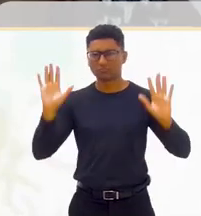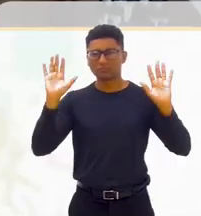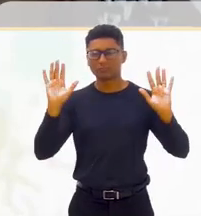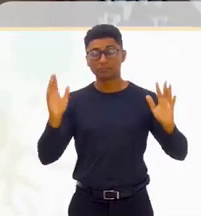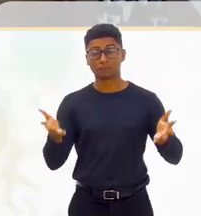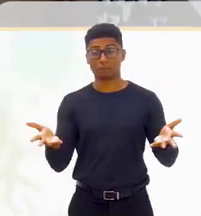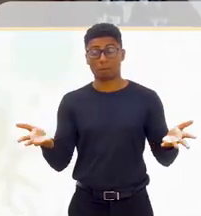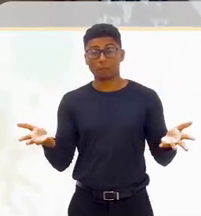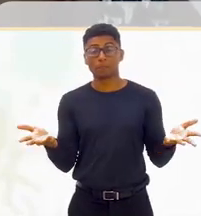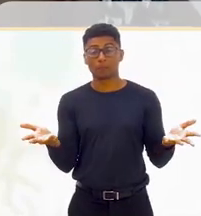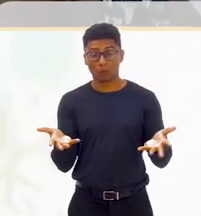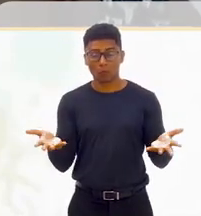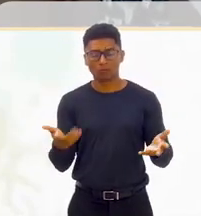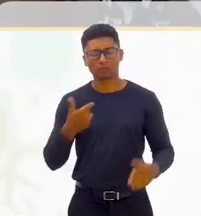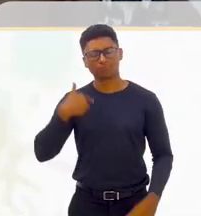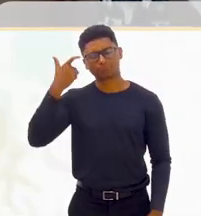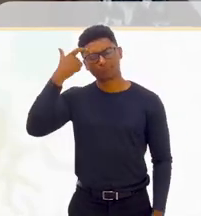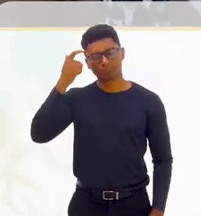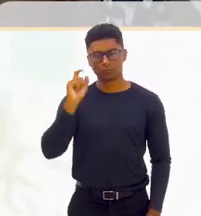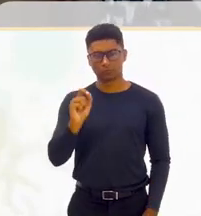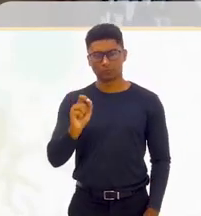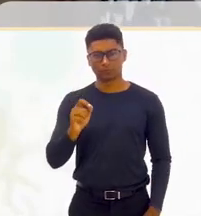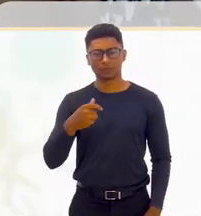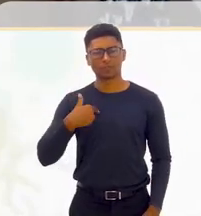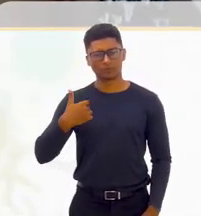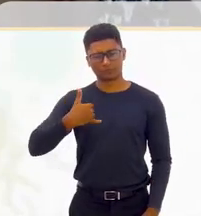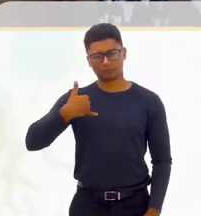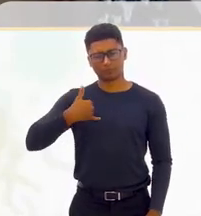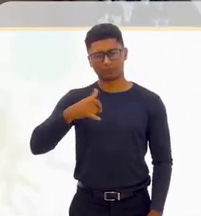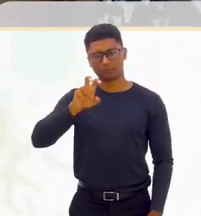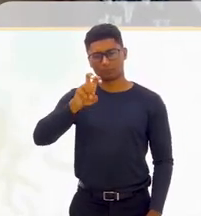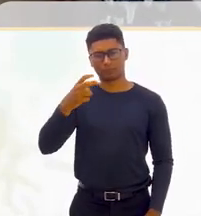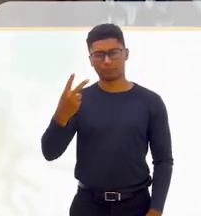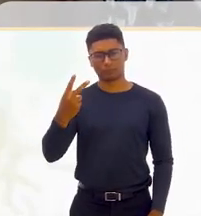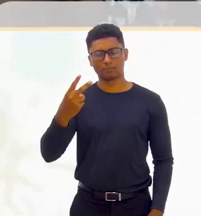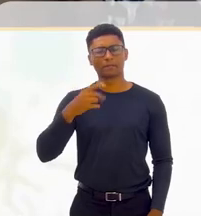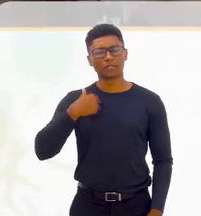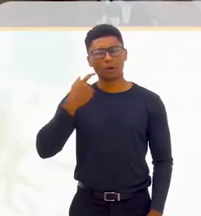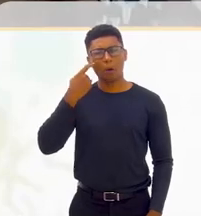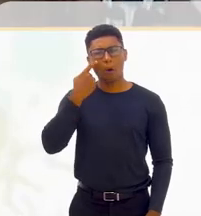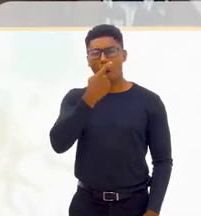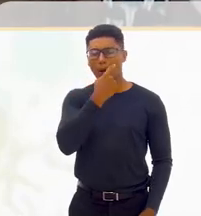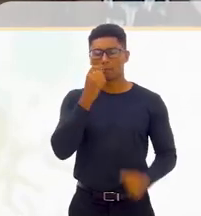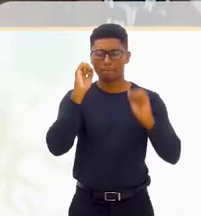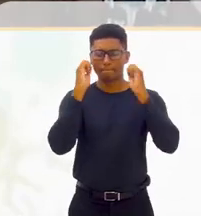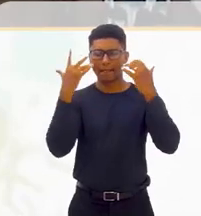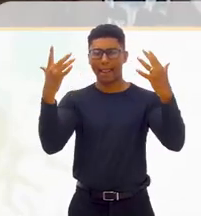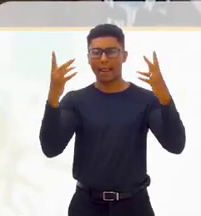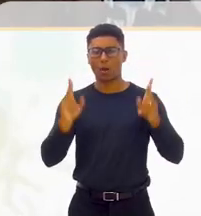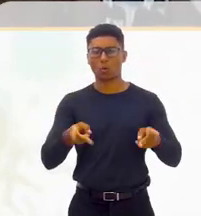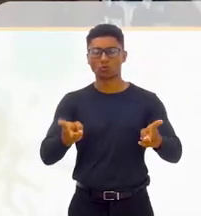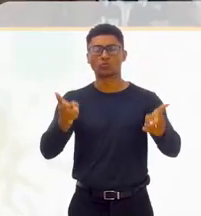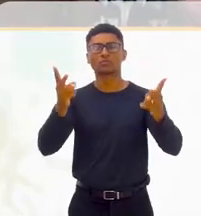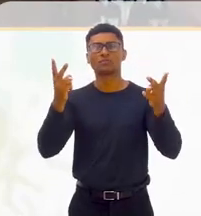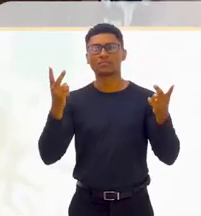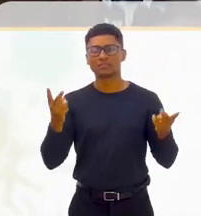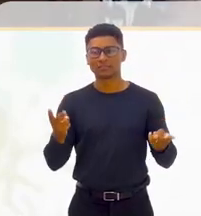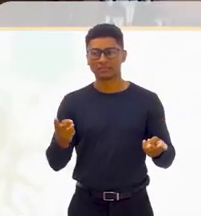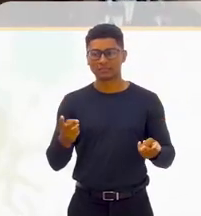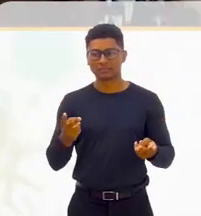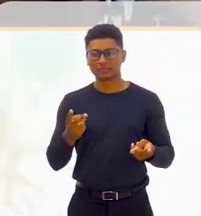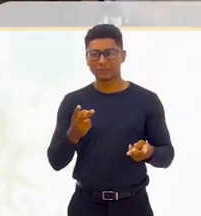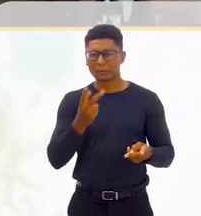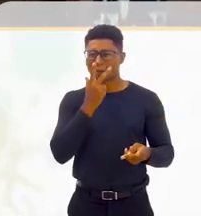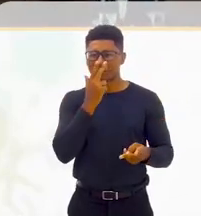né? E hoje assim, eu penso assim, eu já tenho 52 anos, mas meus olhos ainda brilham, né? Tem tantos